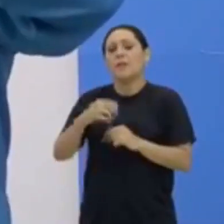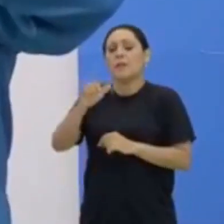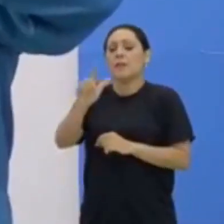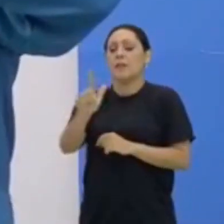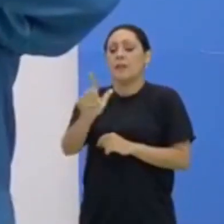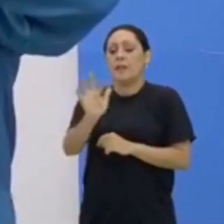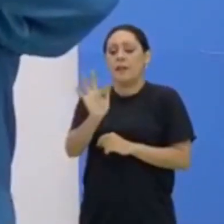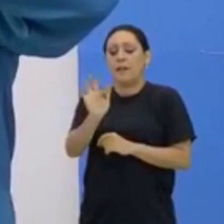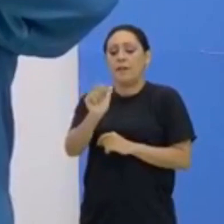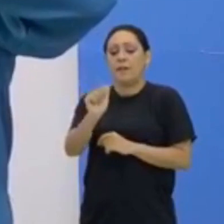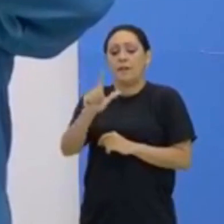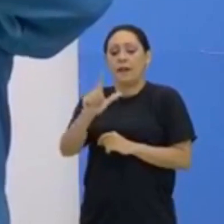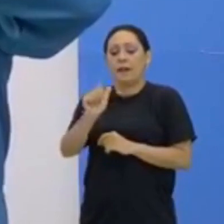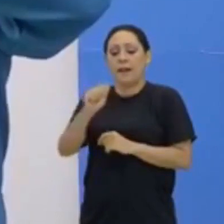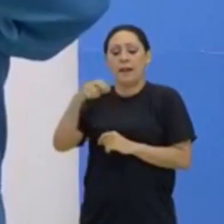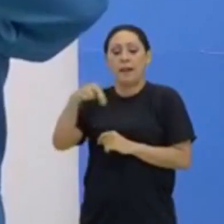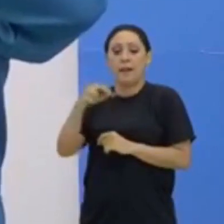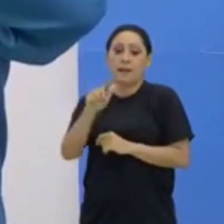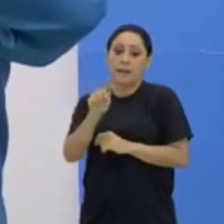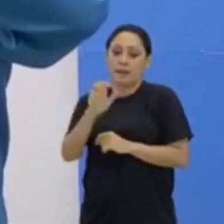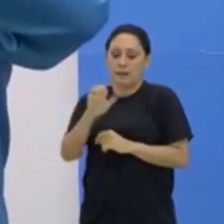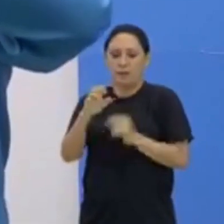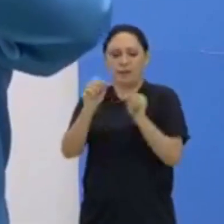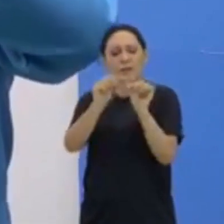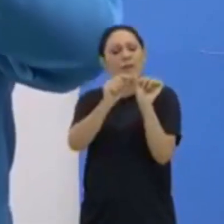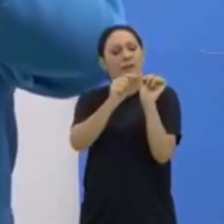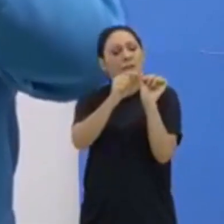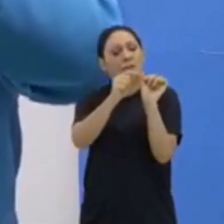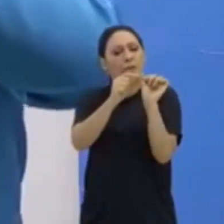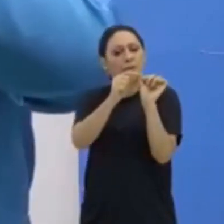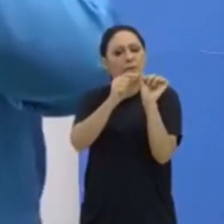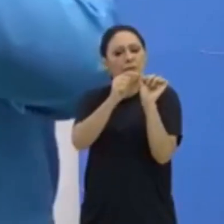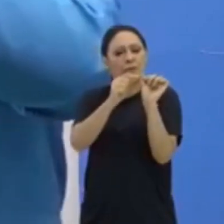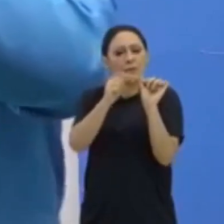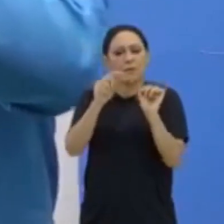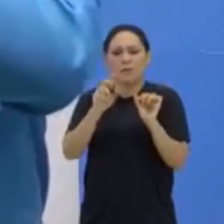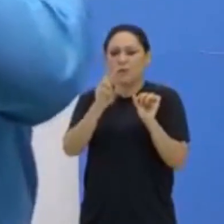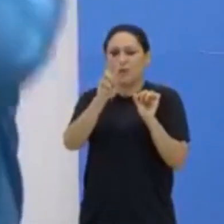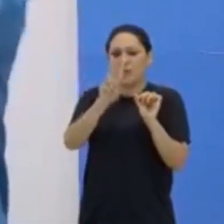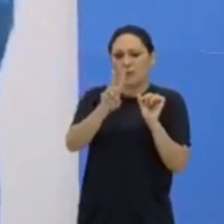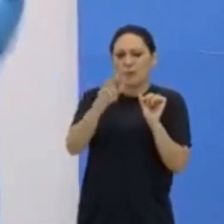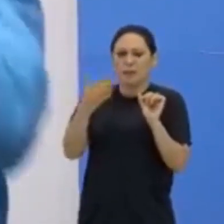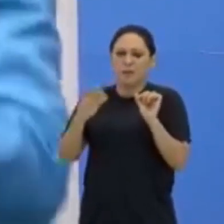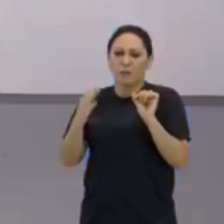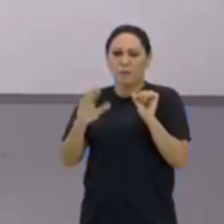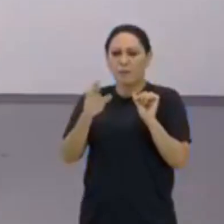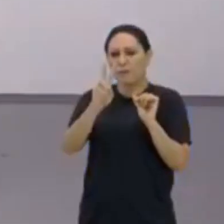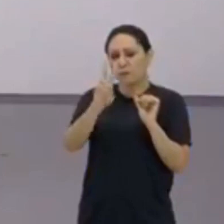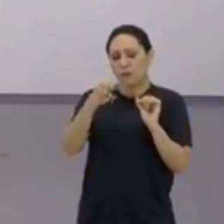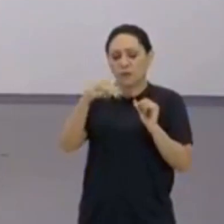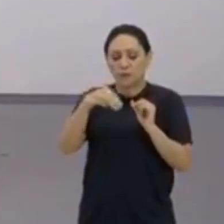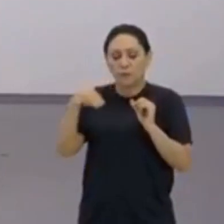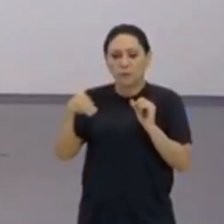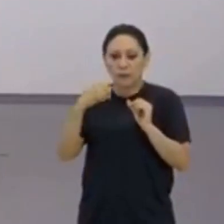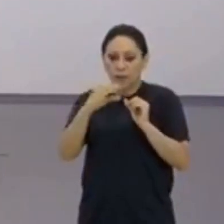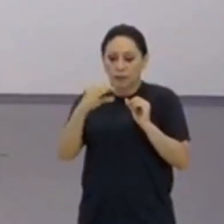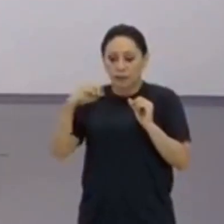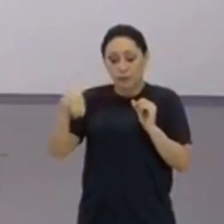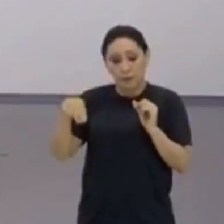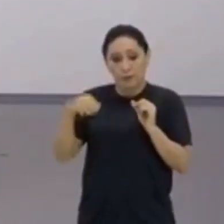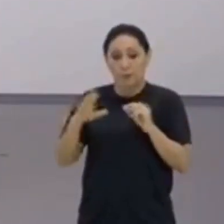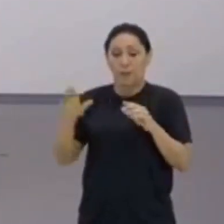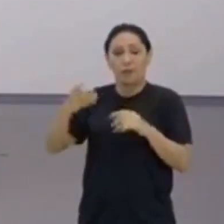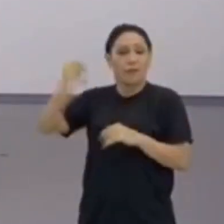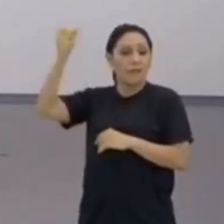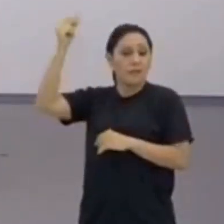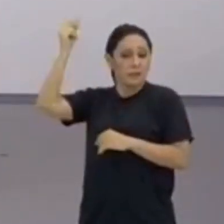não é isso? Isso. Esse pedacinho aqui do dedo, que é mais ou menos 2,54 centímetros. A questão é, naquele